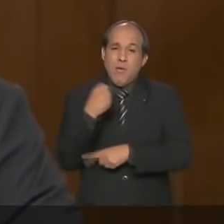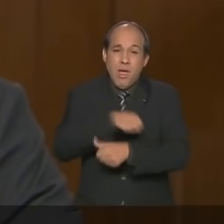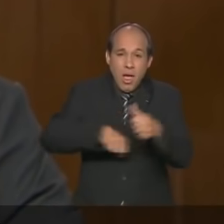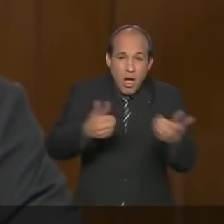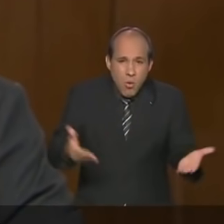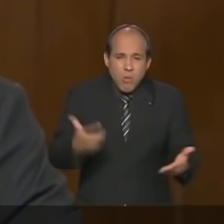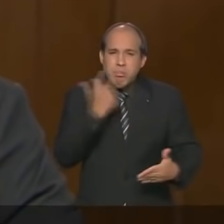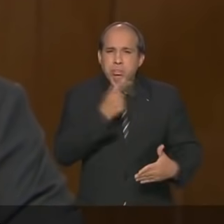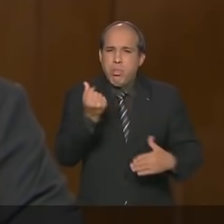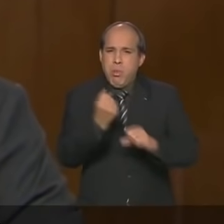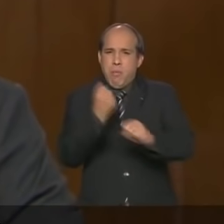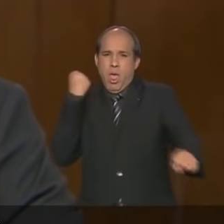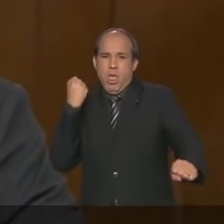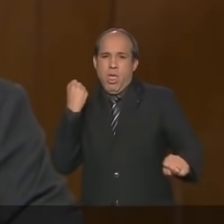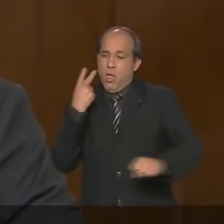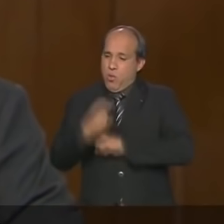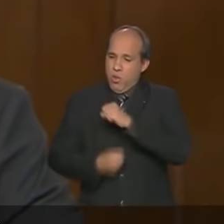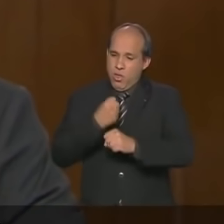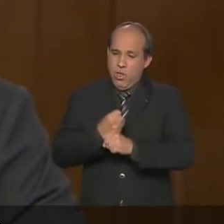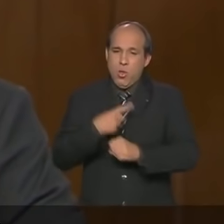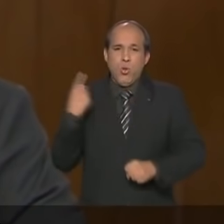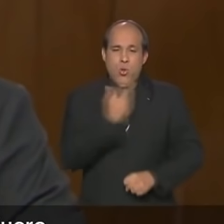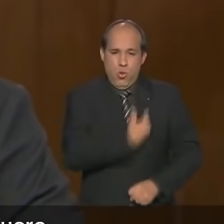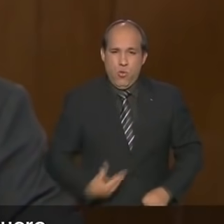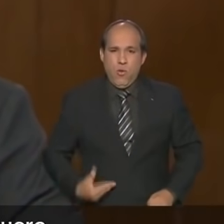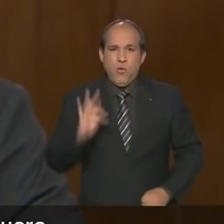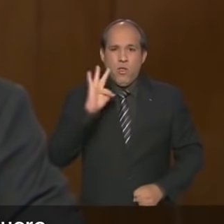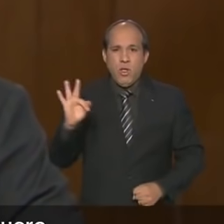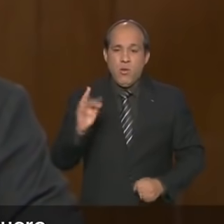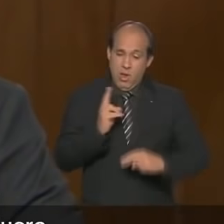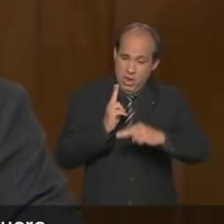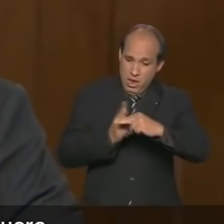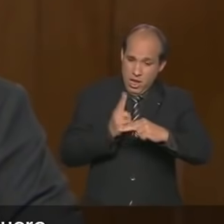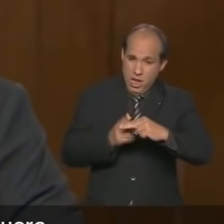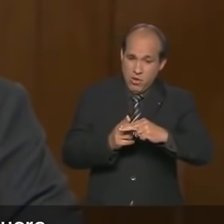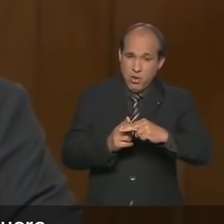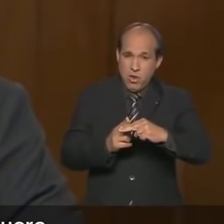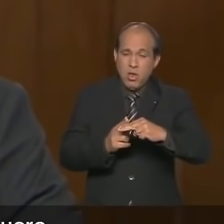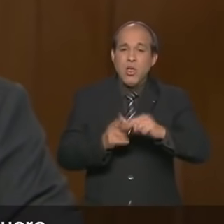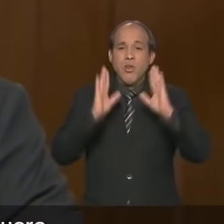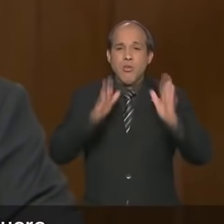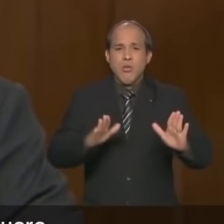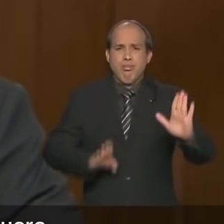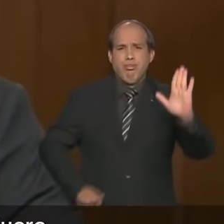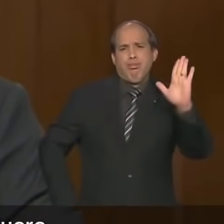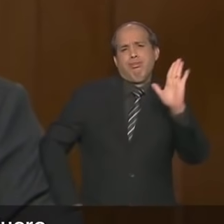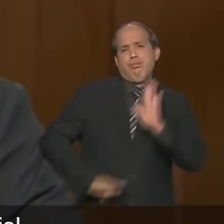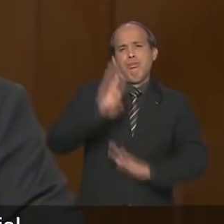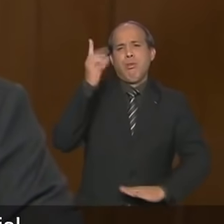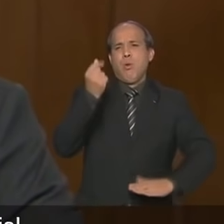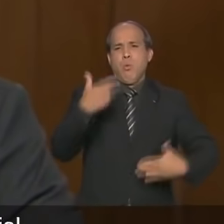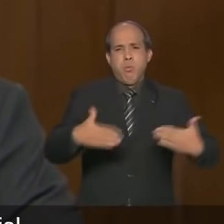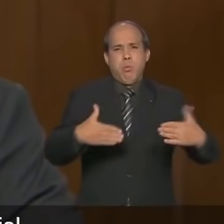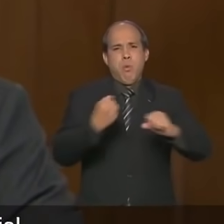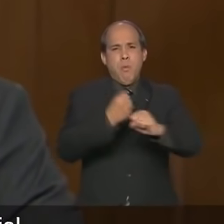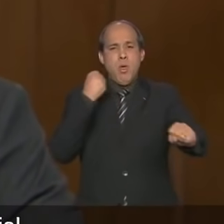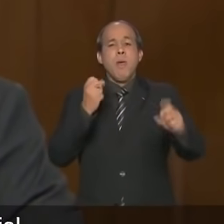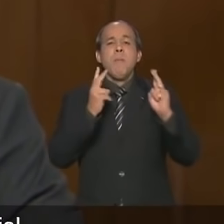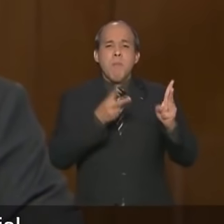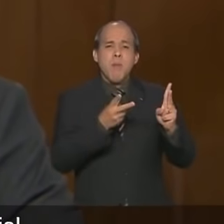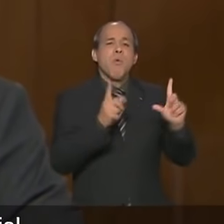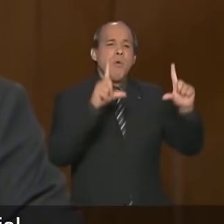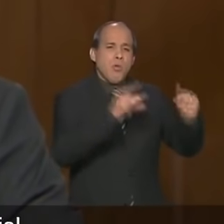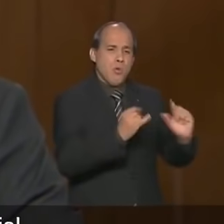lucrativas nos dois primeiros anos do nosso governo a Caixa Econômica Federal bateu recorde de lucro mesmo